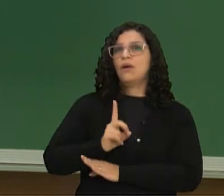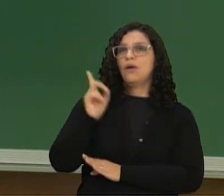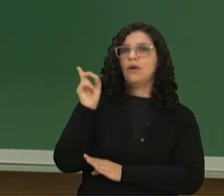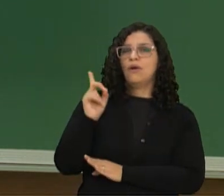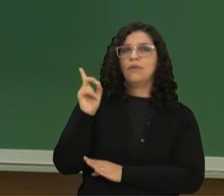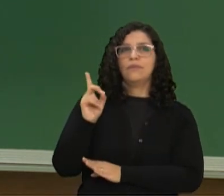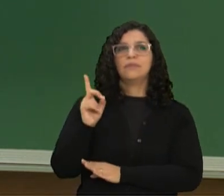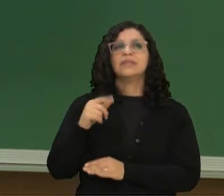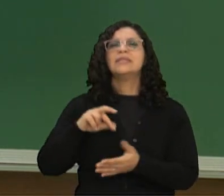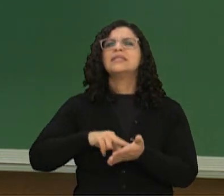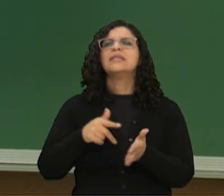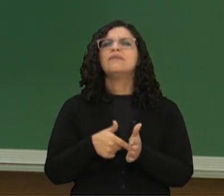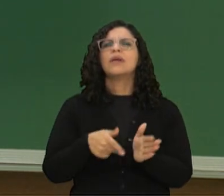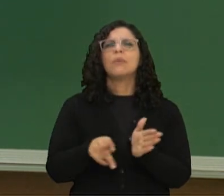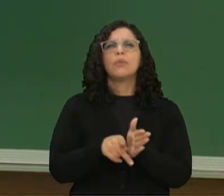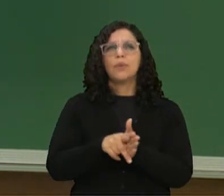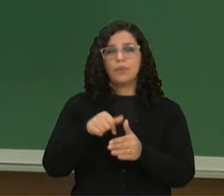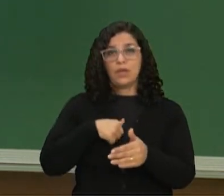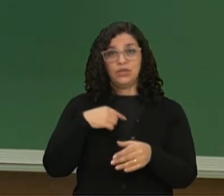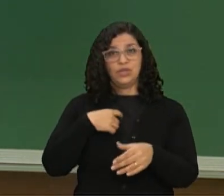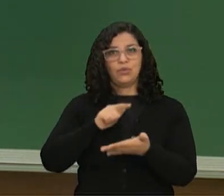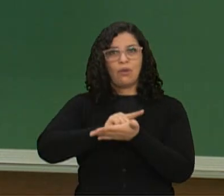usamos hand sanitizer.